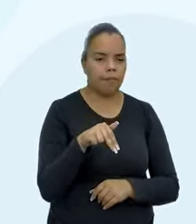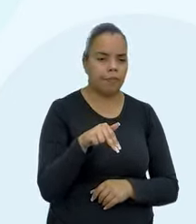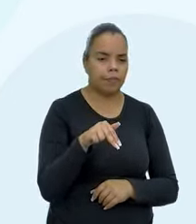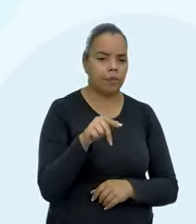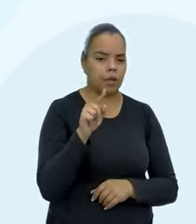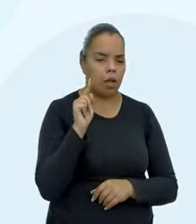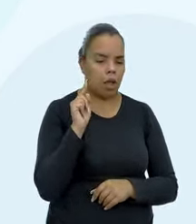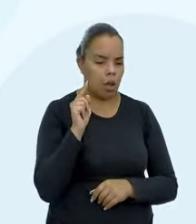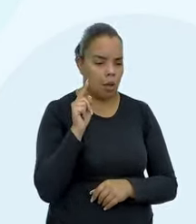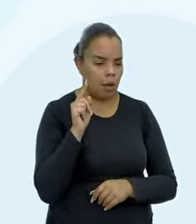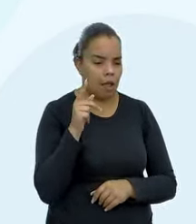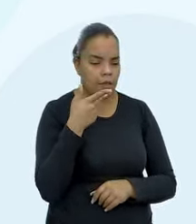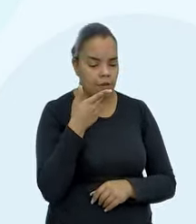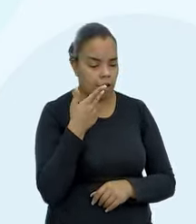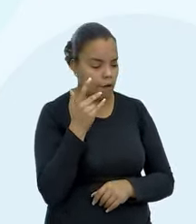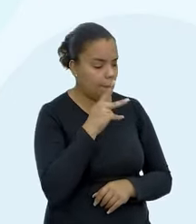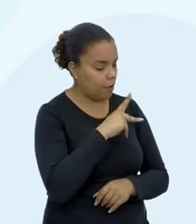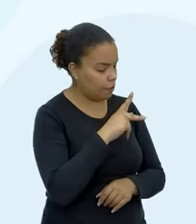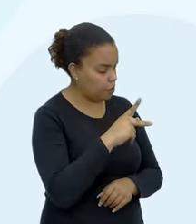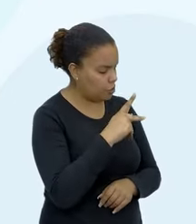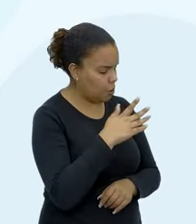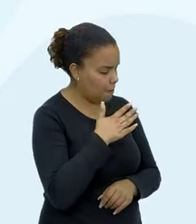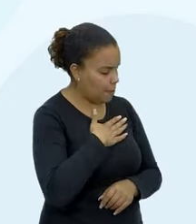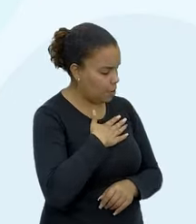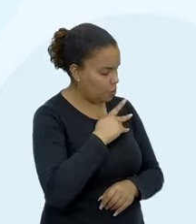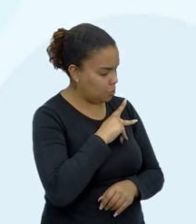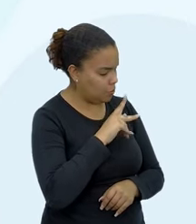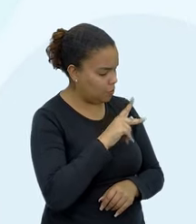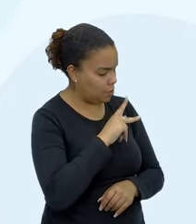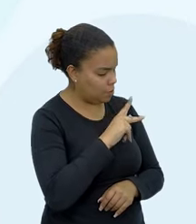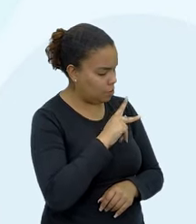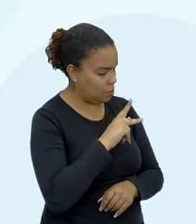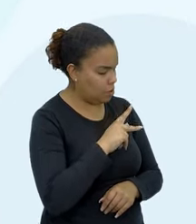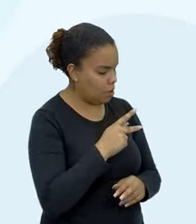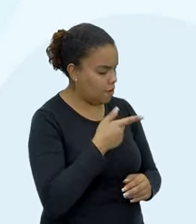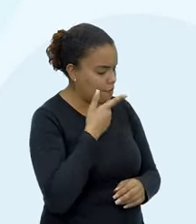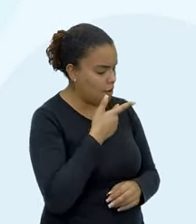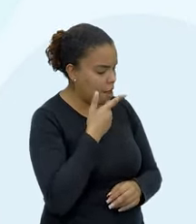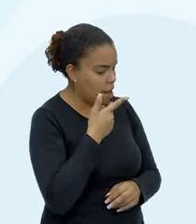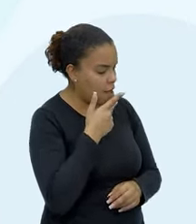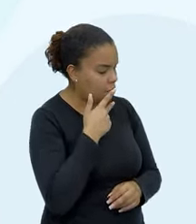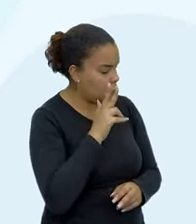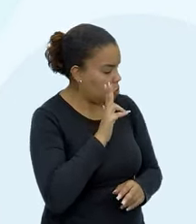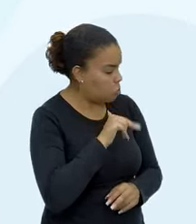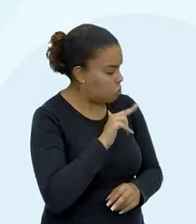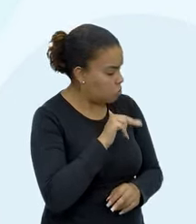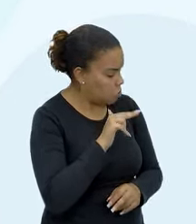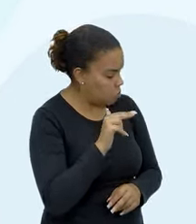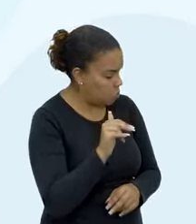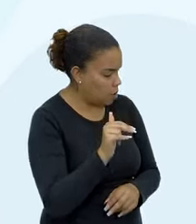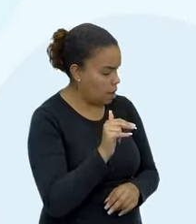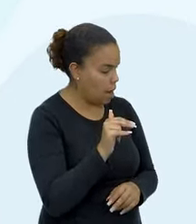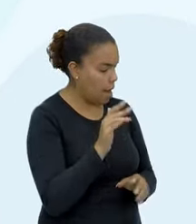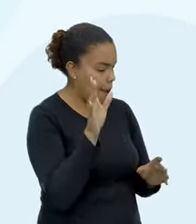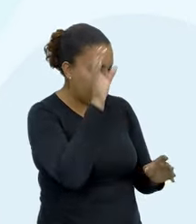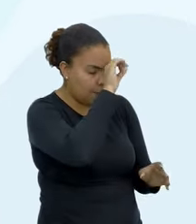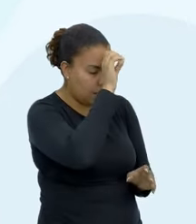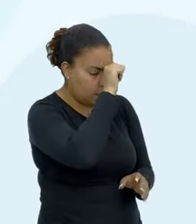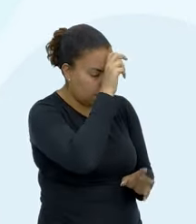me tiravam da sala de aula e dizia que nunca ia aprender e sistemas principalmente gráficos e